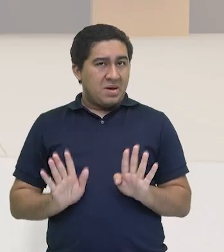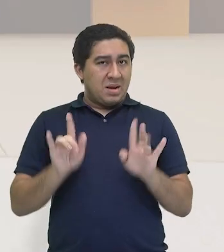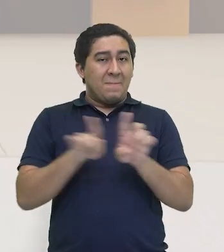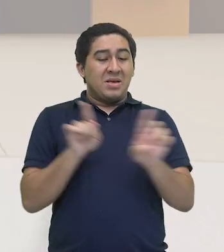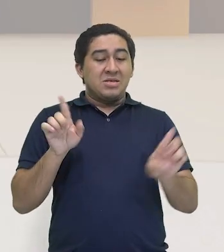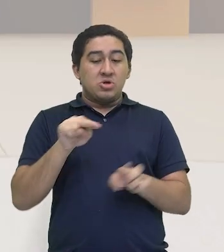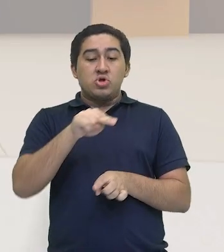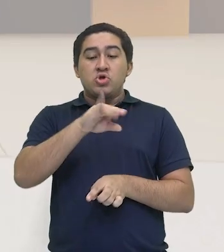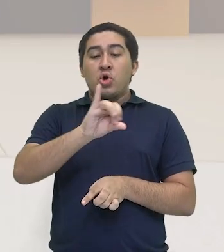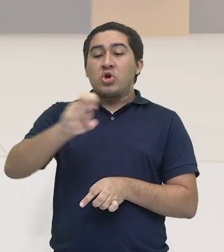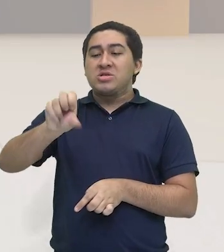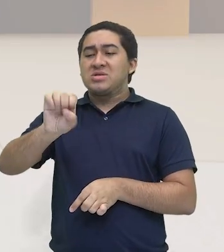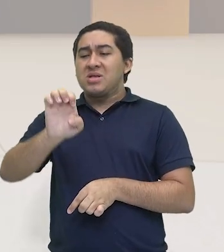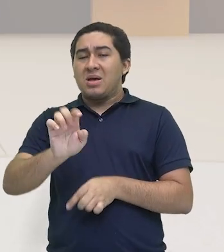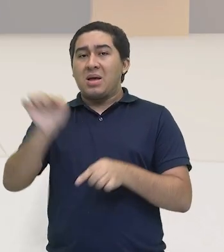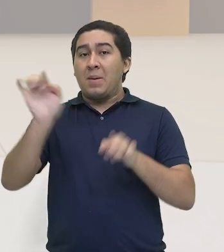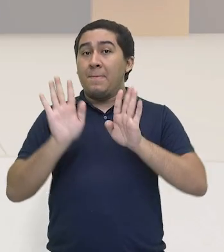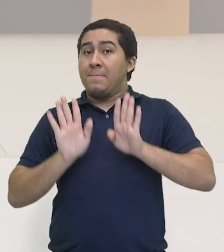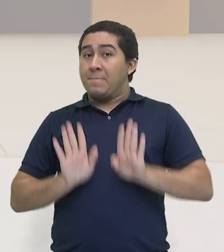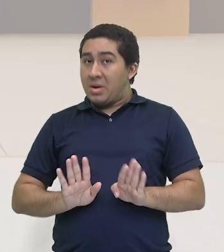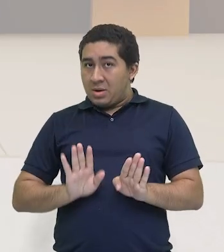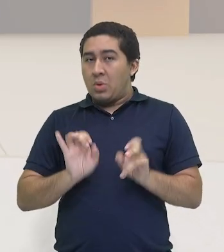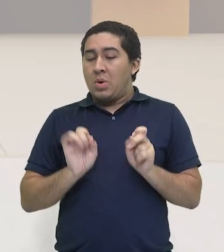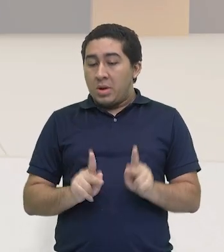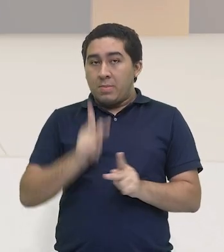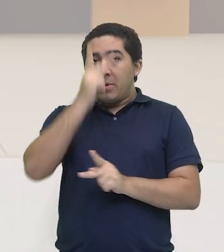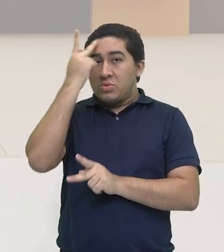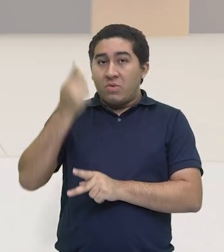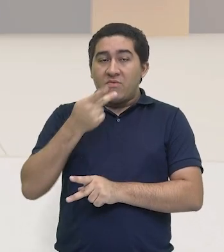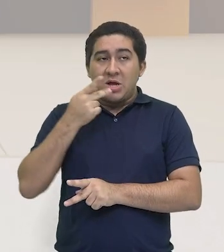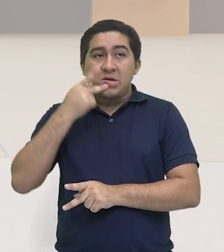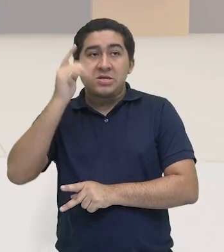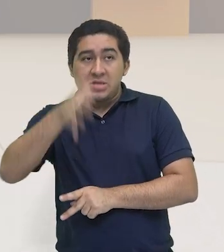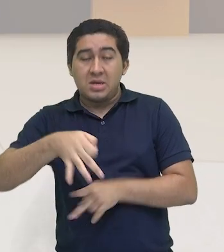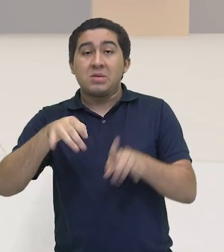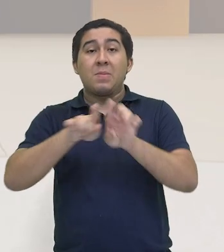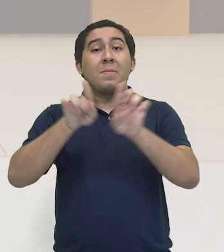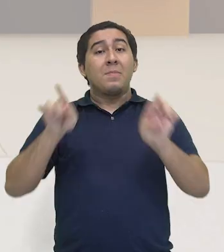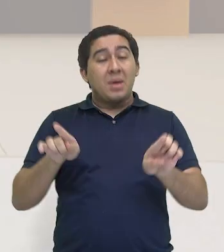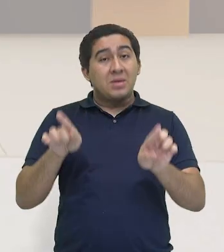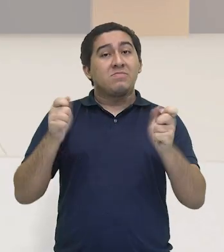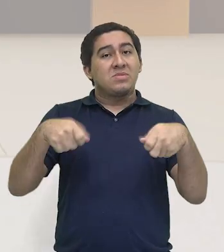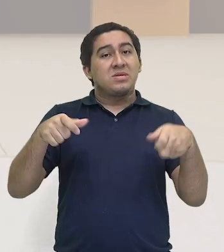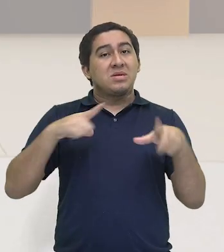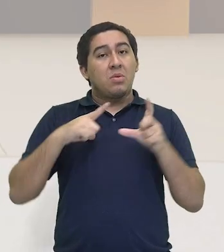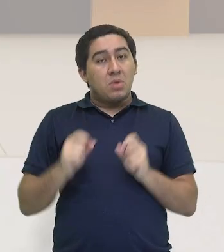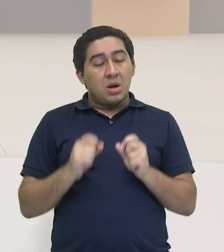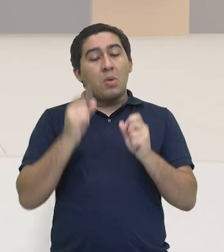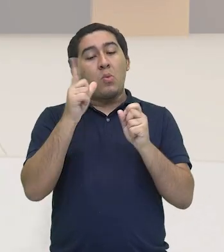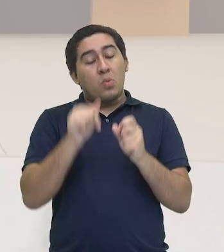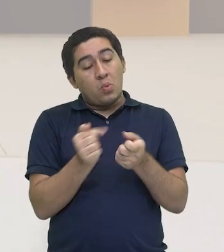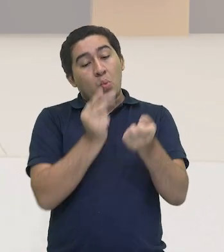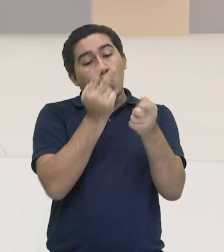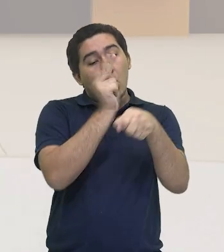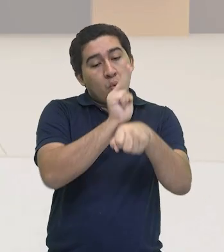nós calma, tudo bem, a pessoa falando e tal, beleza, a gente deixa, mas precisa passar por